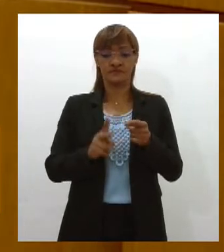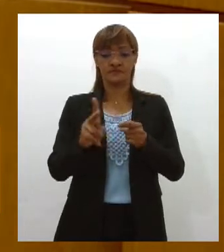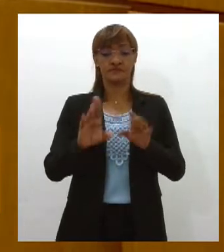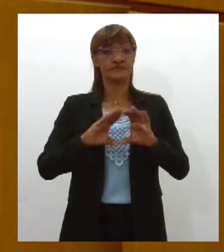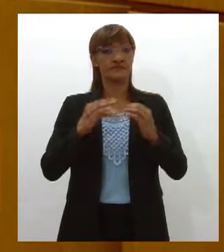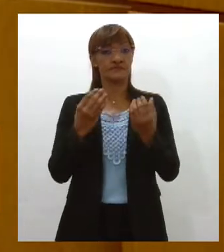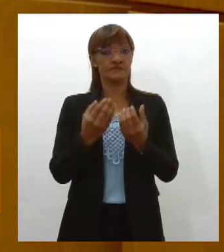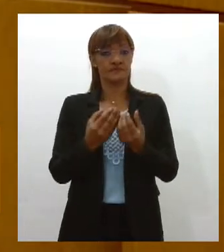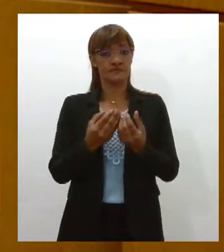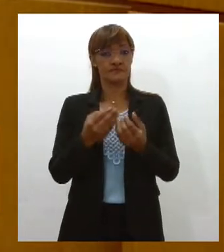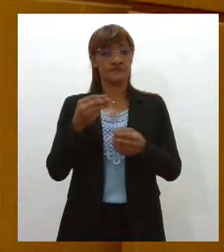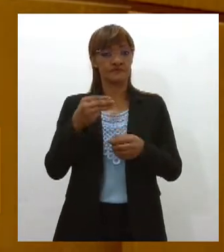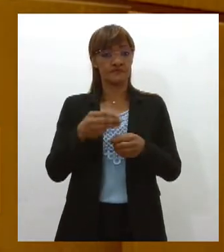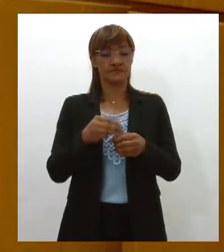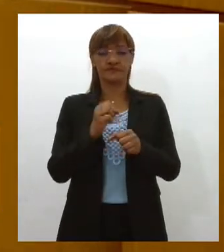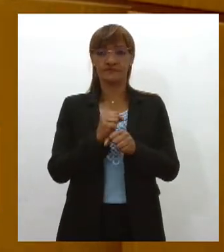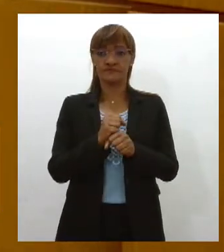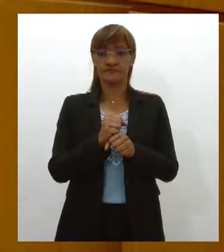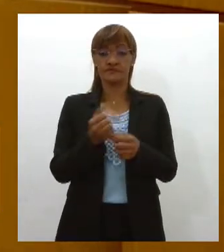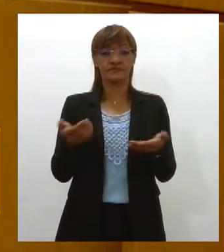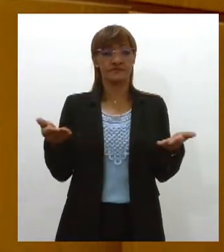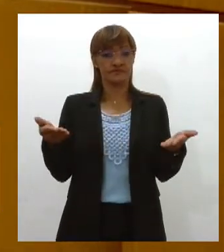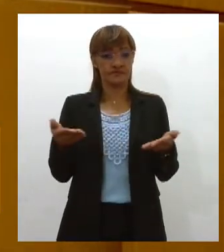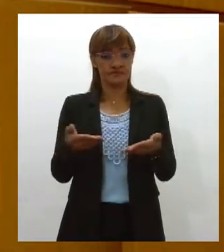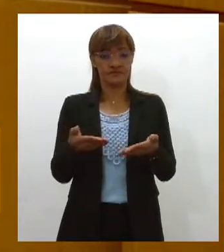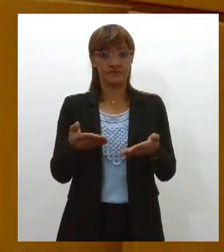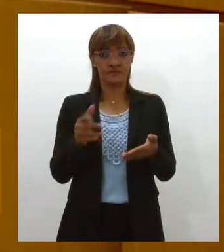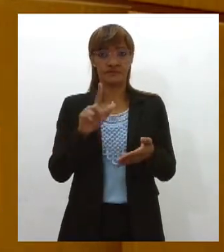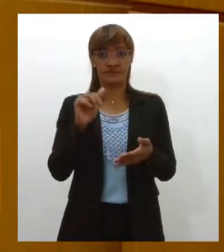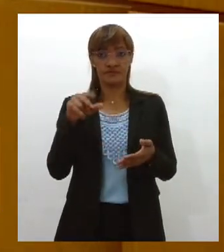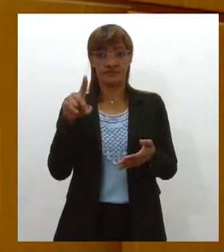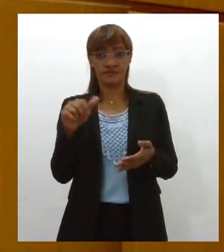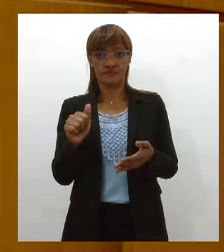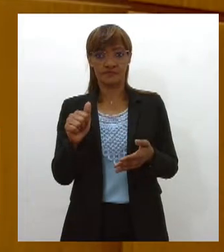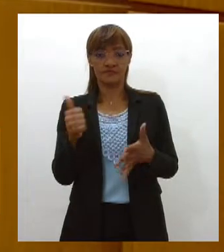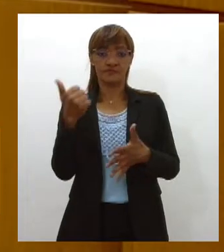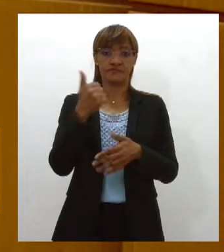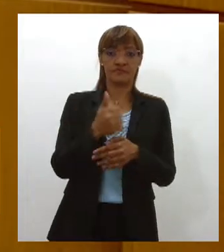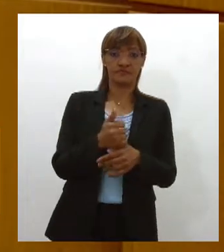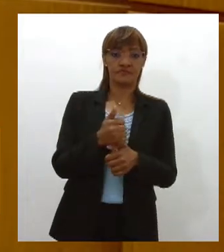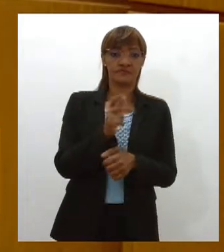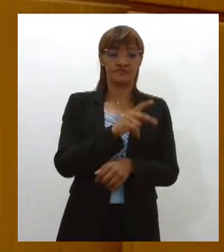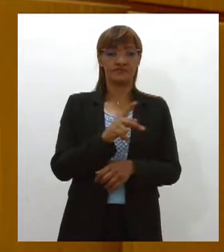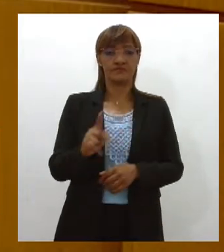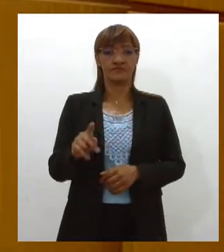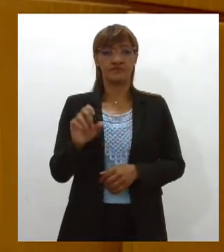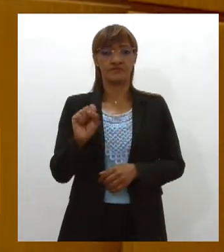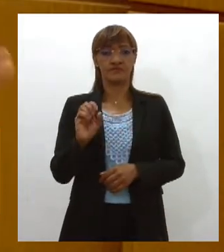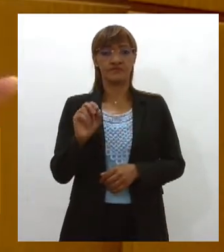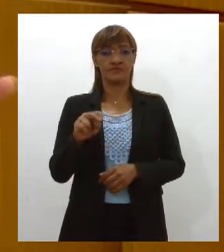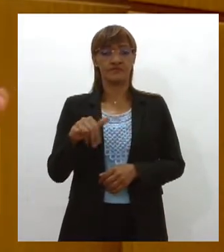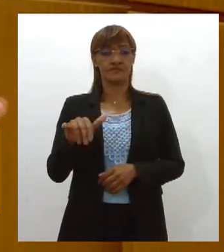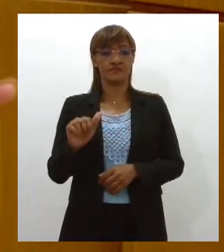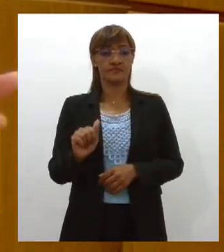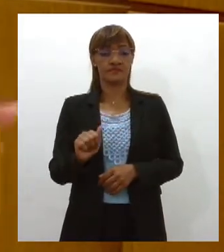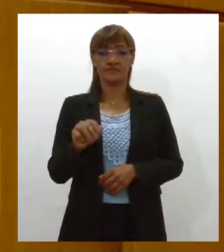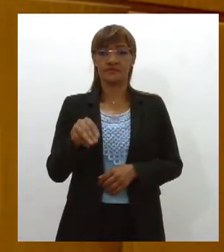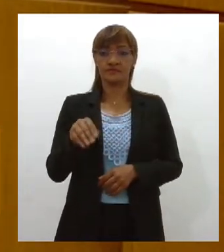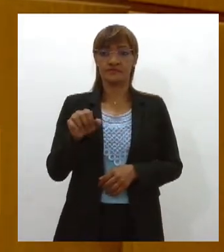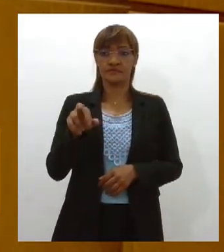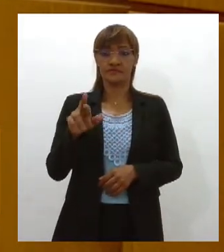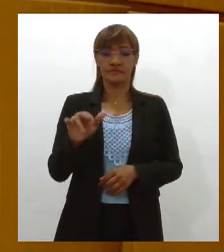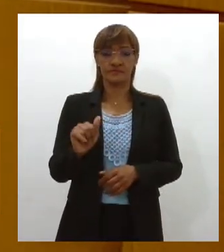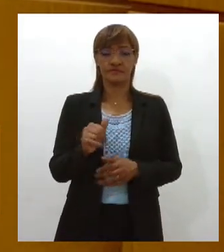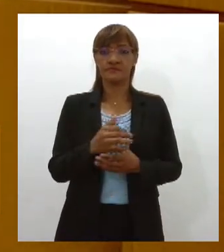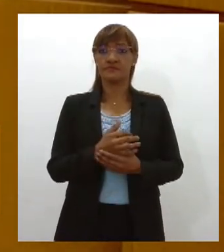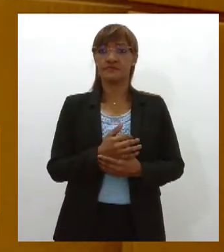Municipal, porque nós vamos, com a vinda de Linda, vai a professora Sônia Meire assumir lá a vaga do PSOL. Mantivemos, portanto, o nosso